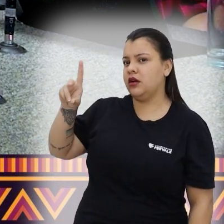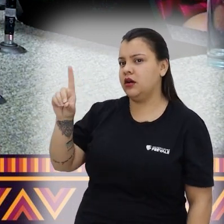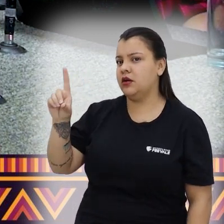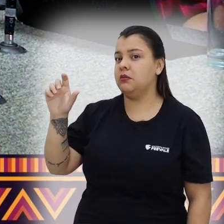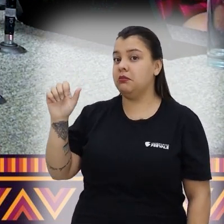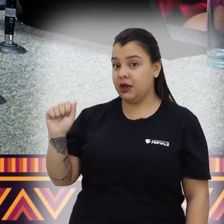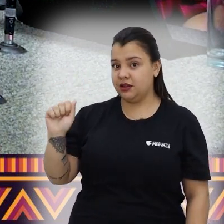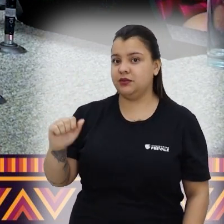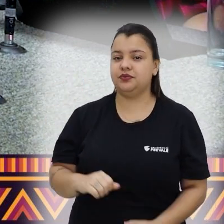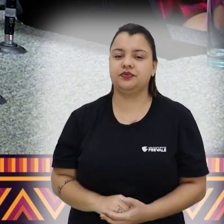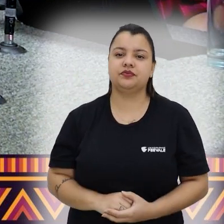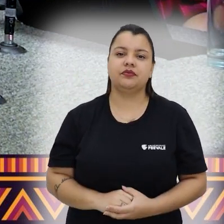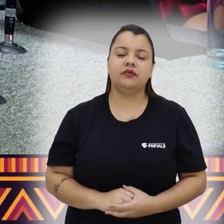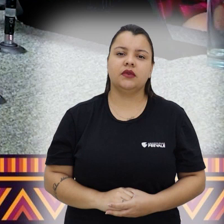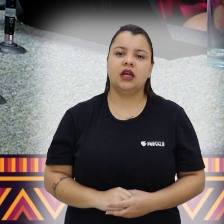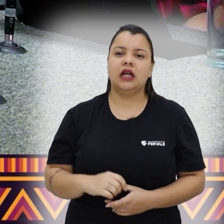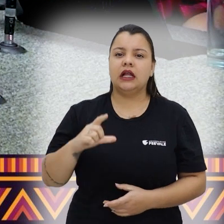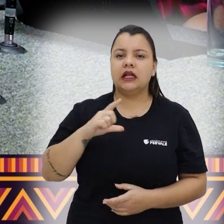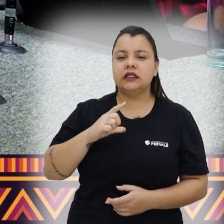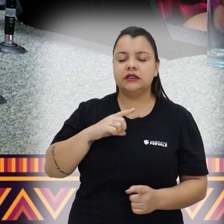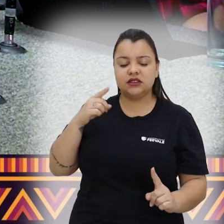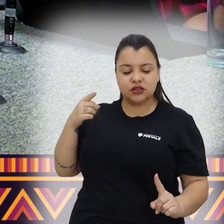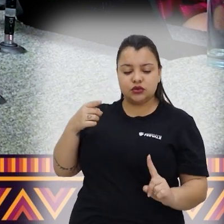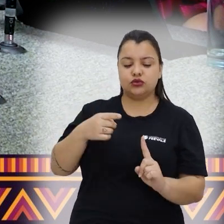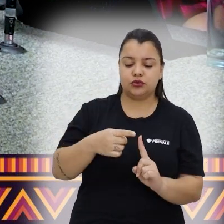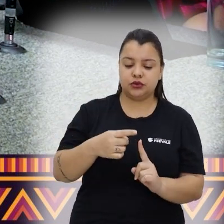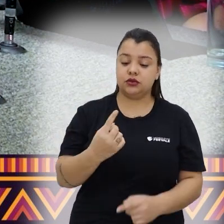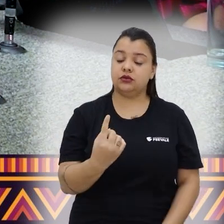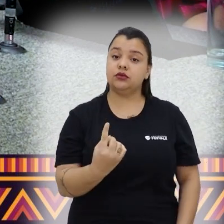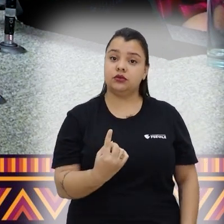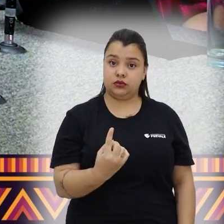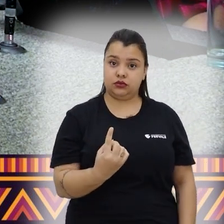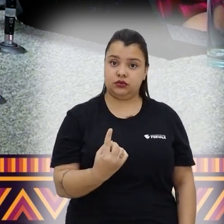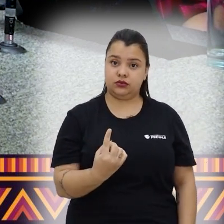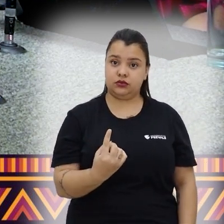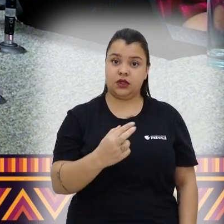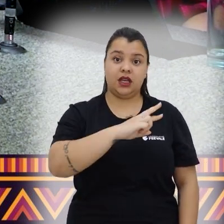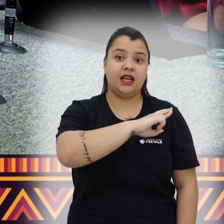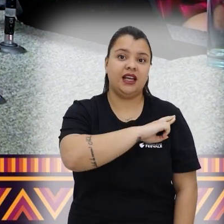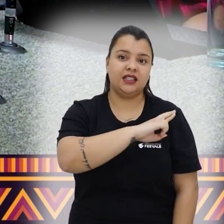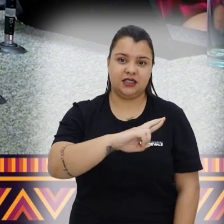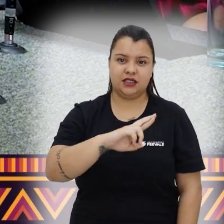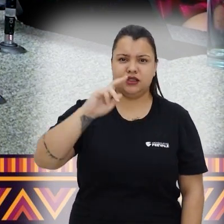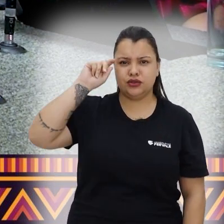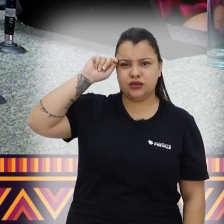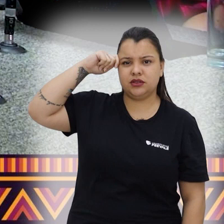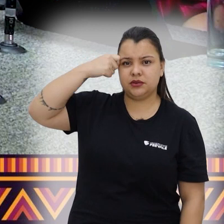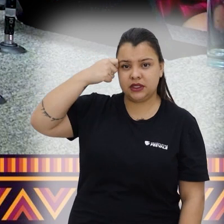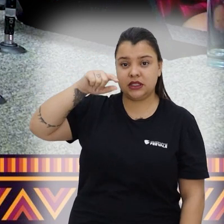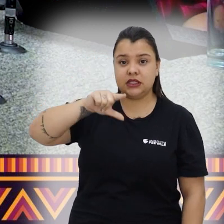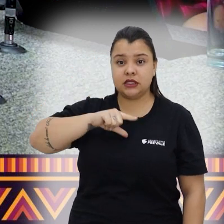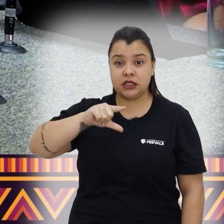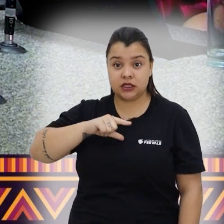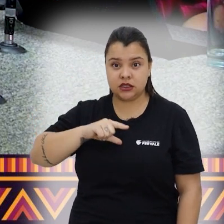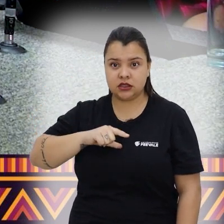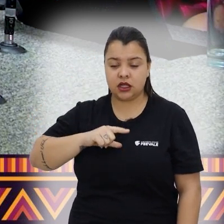Umbanda, que Umbanda, o princípio dela é um. E as religiões de matriz africana, elas trazem esse